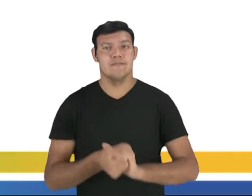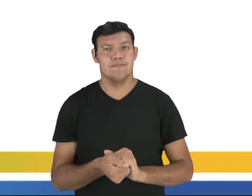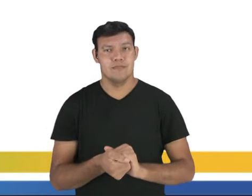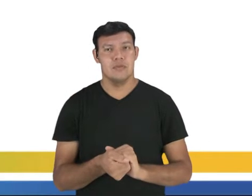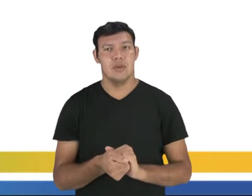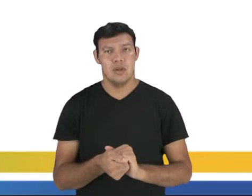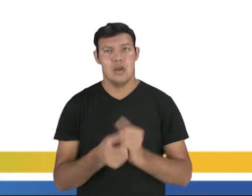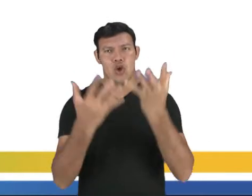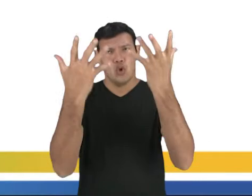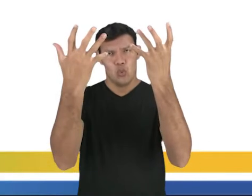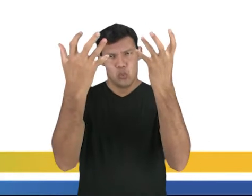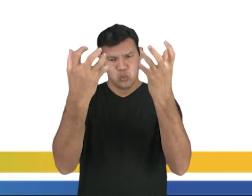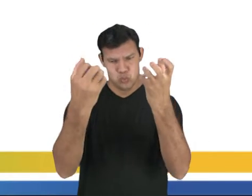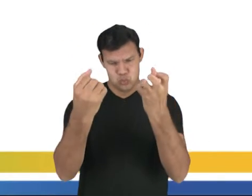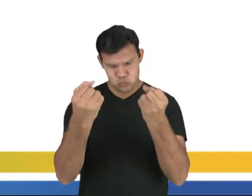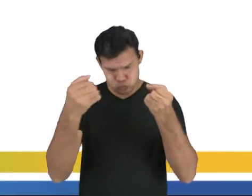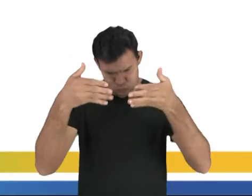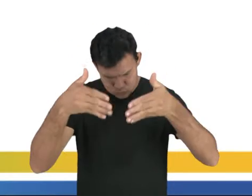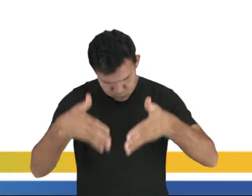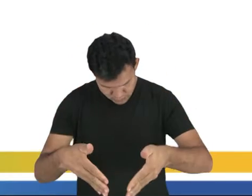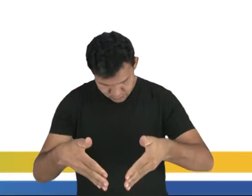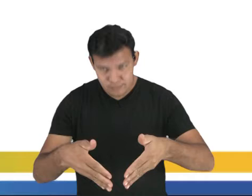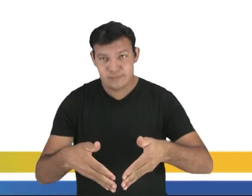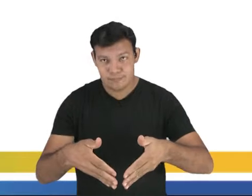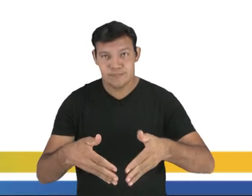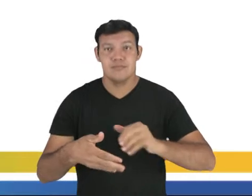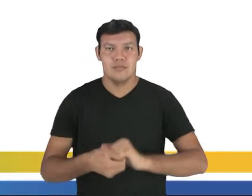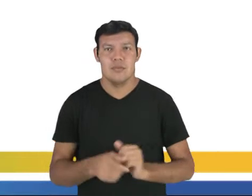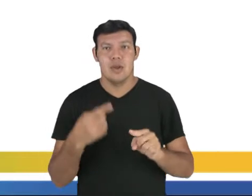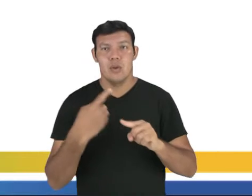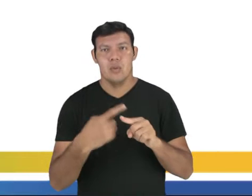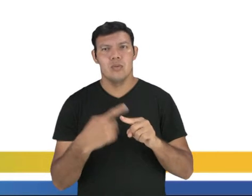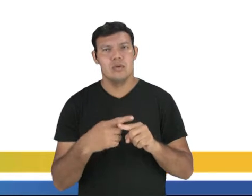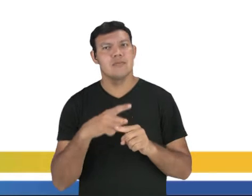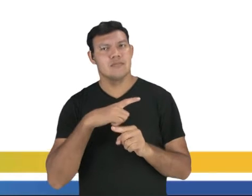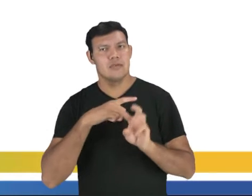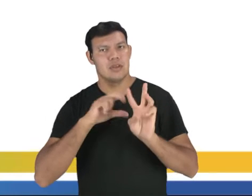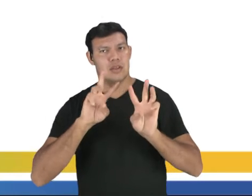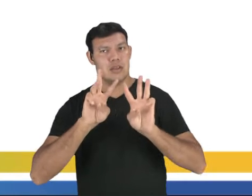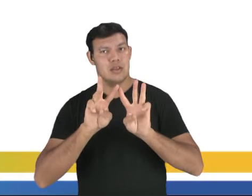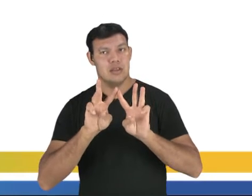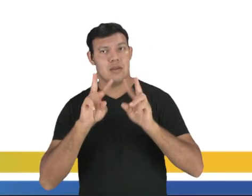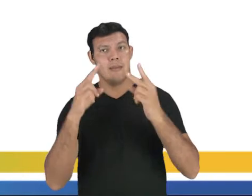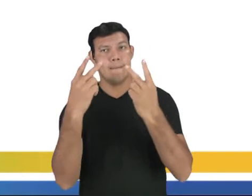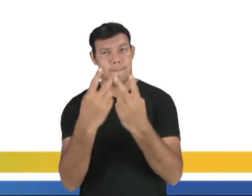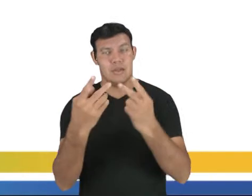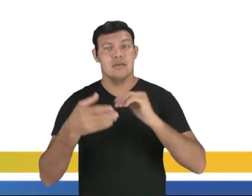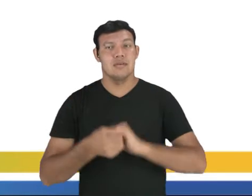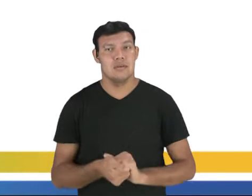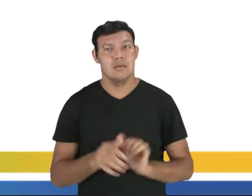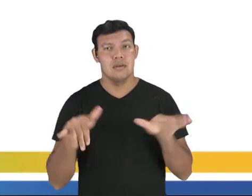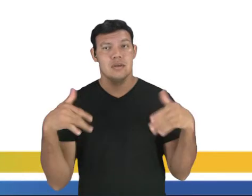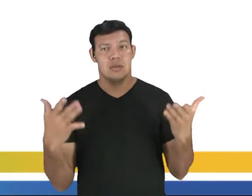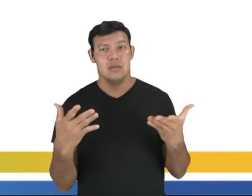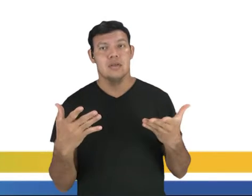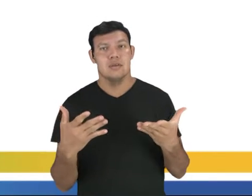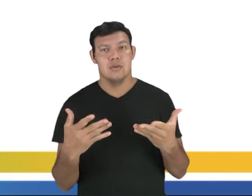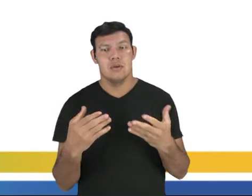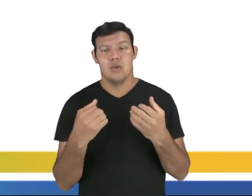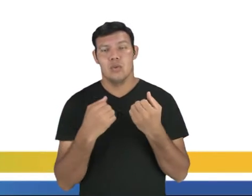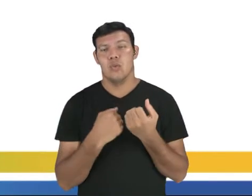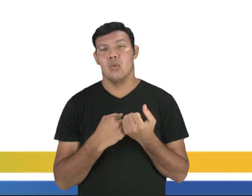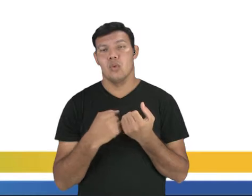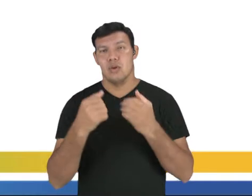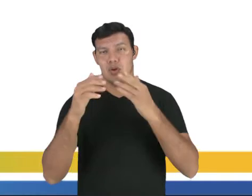para o centro da Terra, né? Pelo fato de possuir massa. E aí todos os corpos que possuem